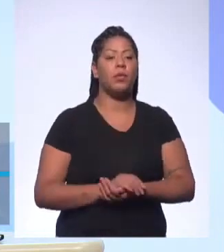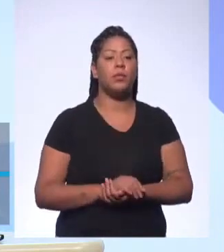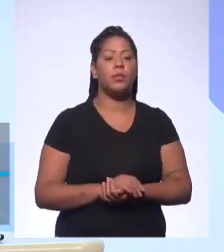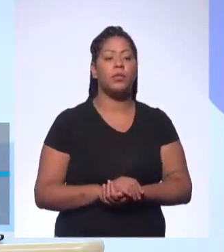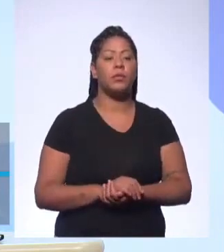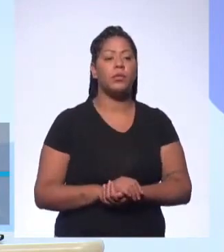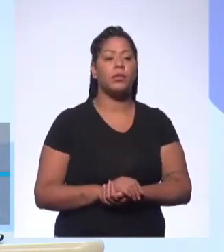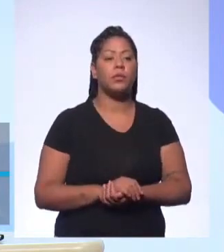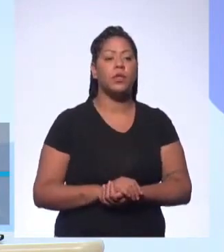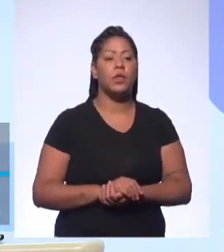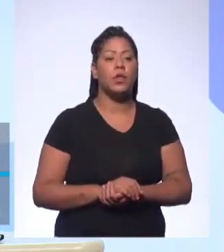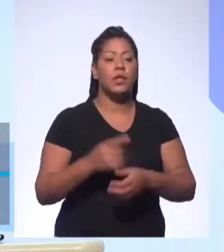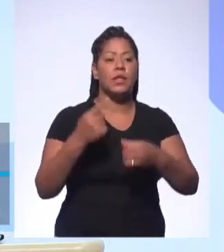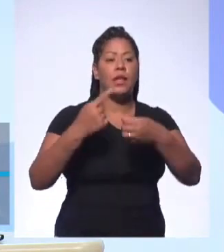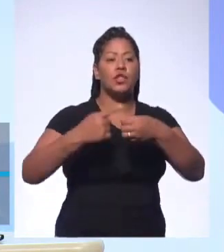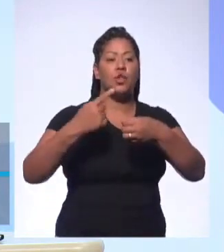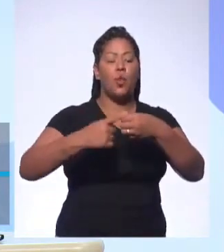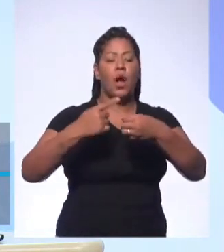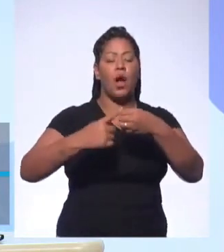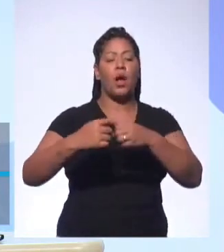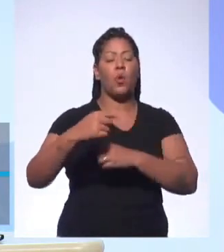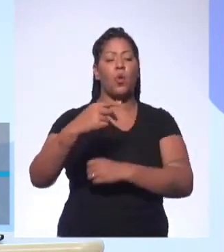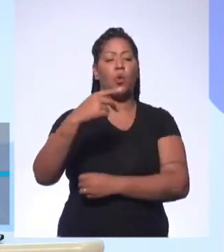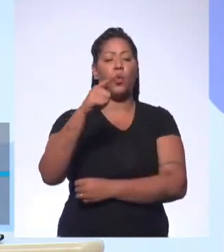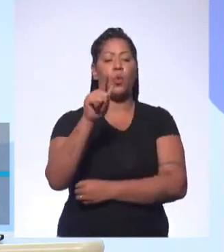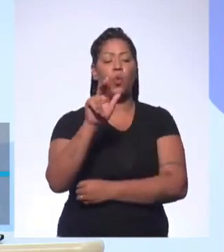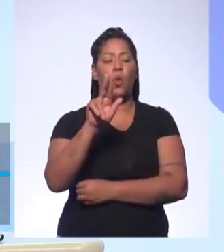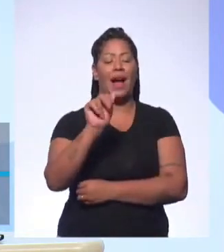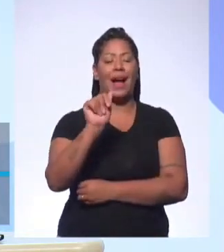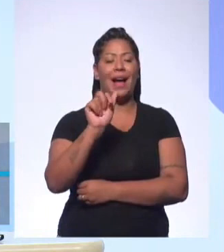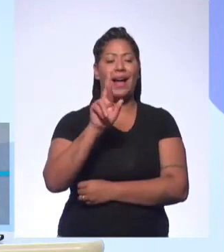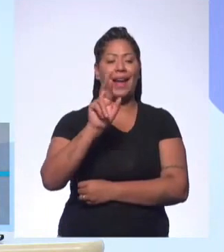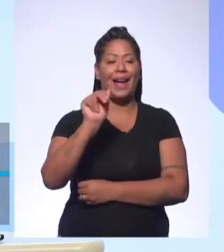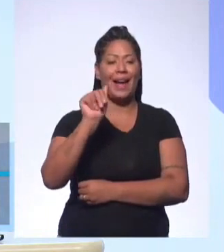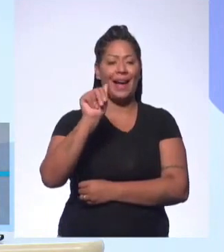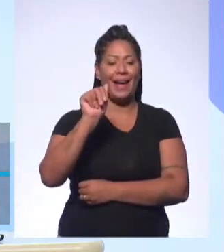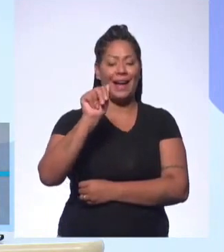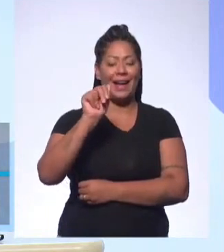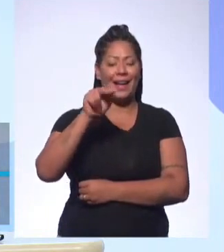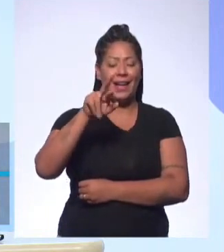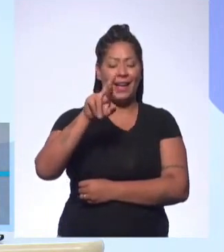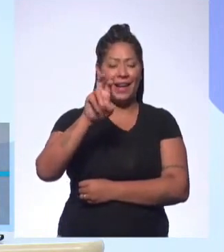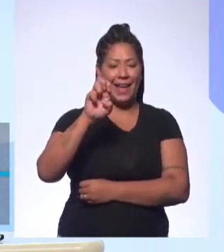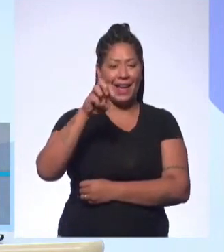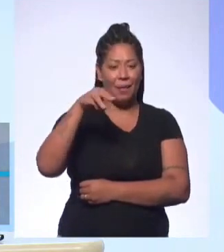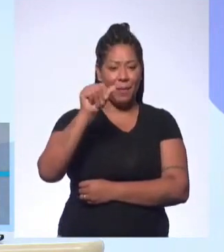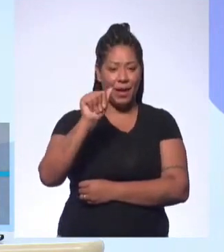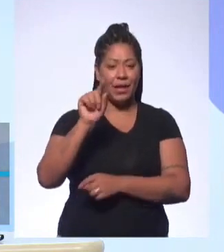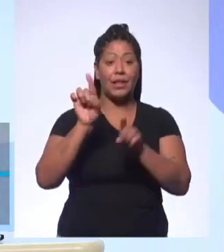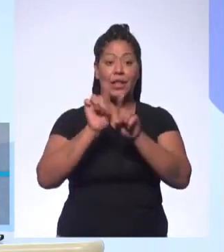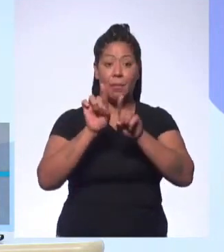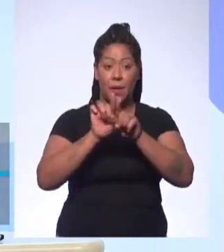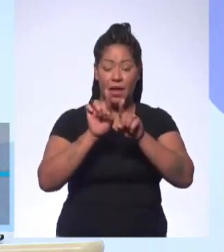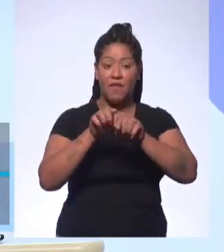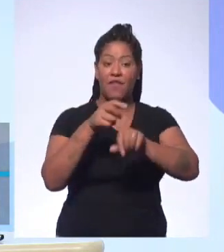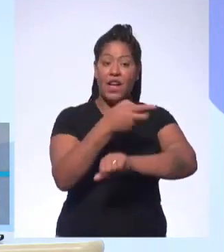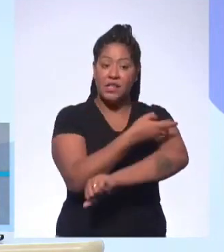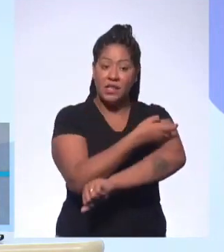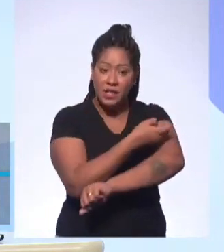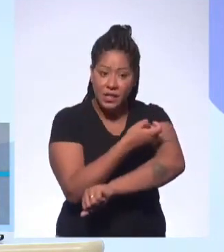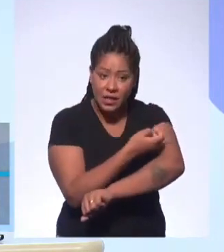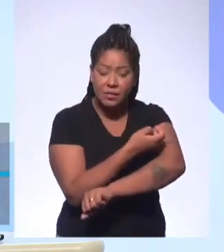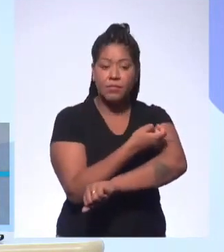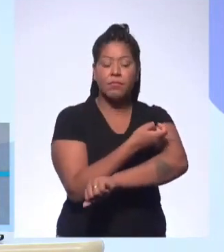de Guararema. Um abraço aí para o pessoal aí, para o Vale. Tereza Cristina colocou vacinação para alguns tipos de